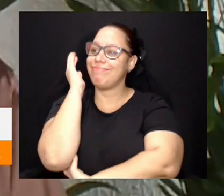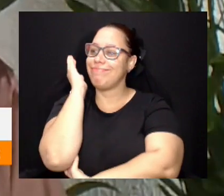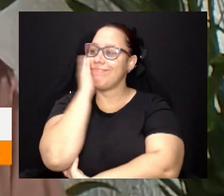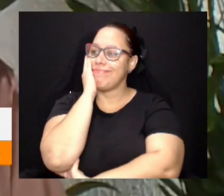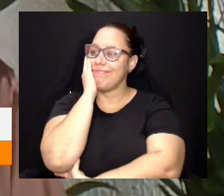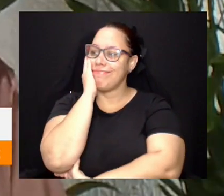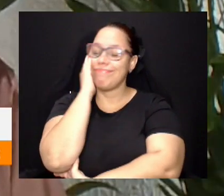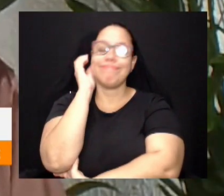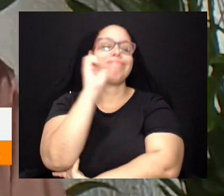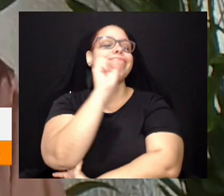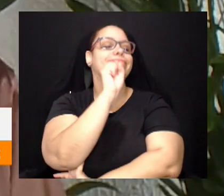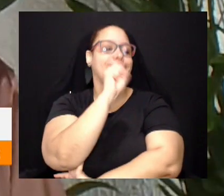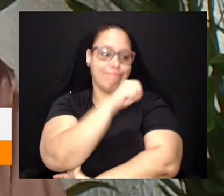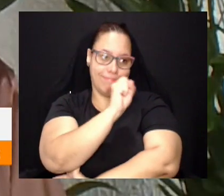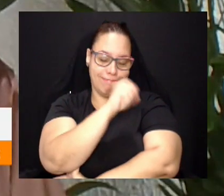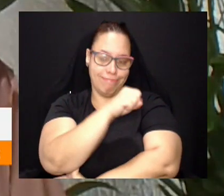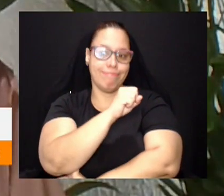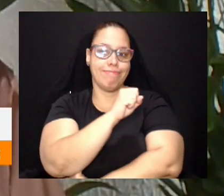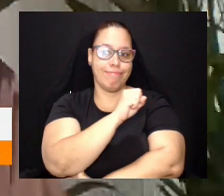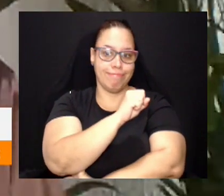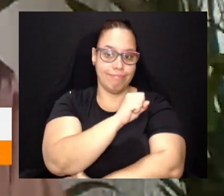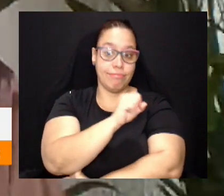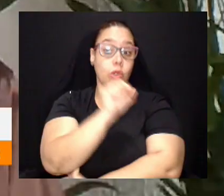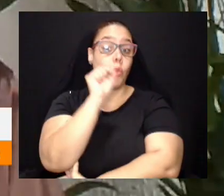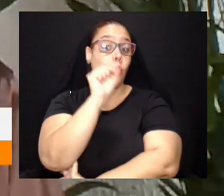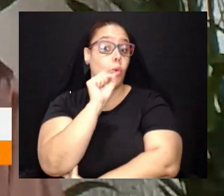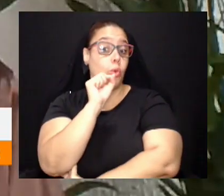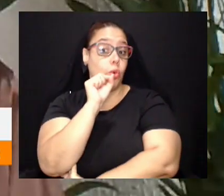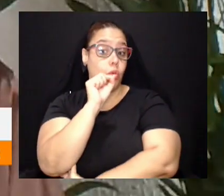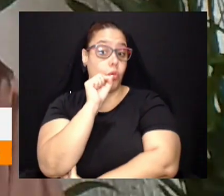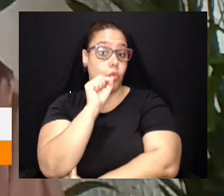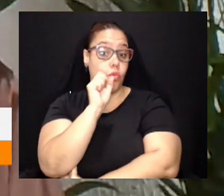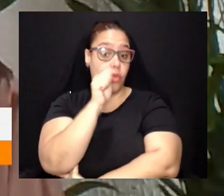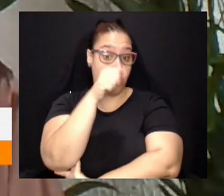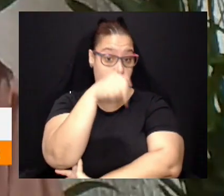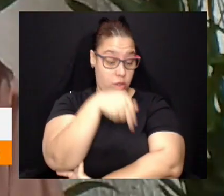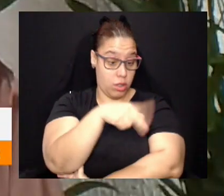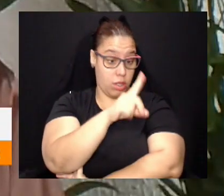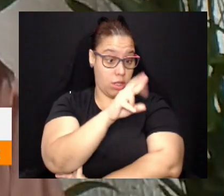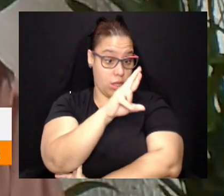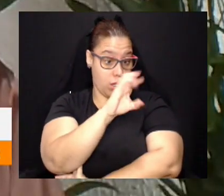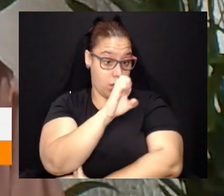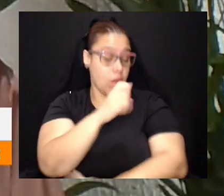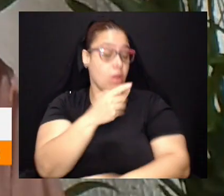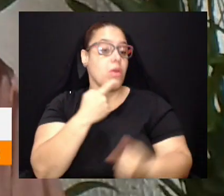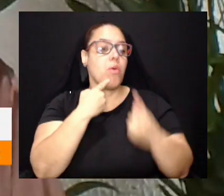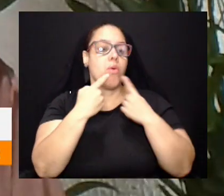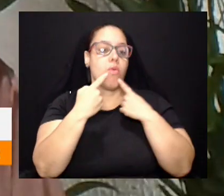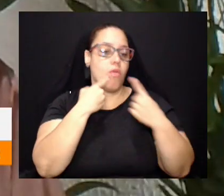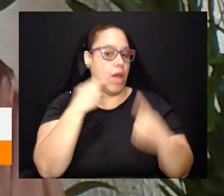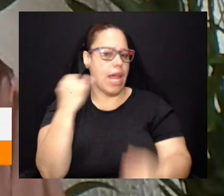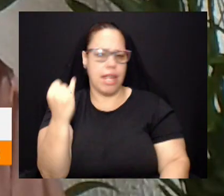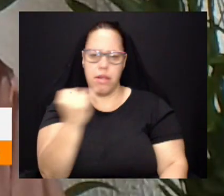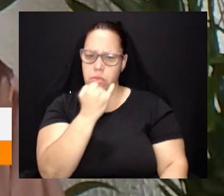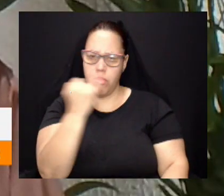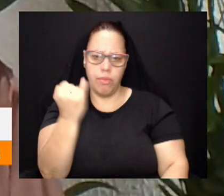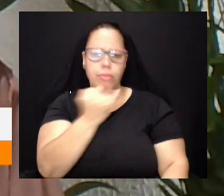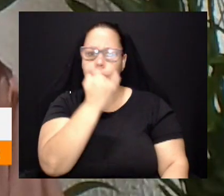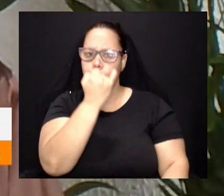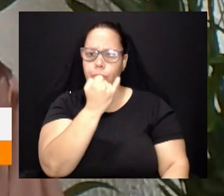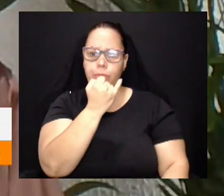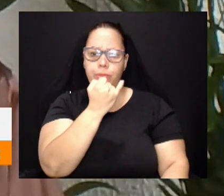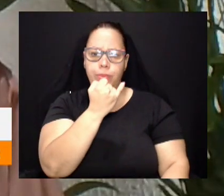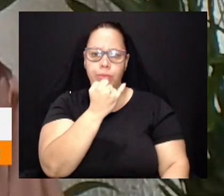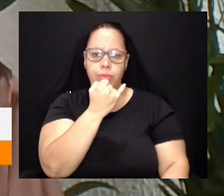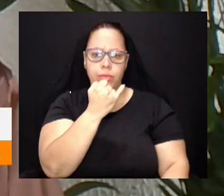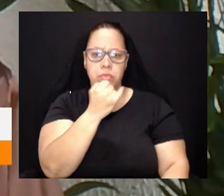Sim, então, assim, o que o André falou sobre diálogo é fundamental. E aí, assim, quando você